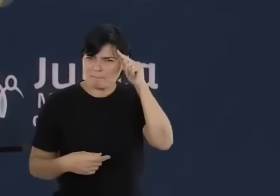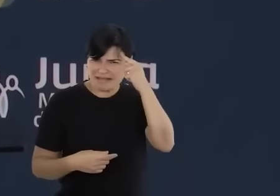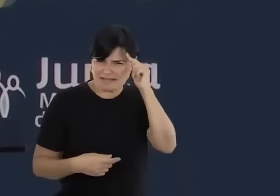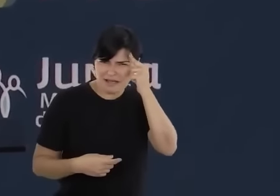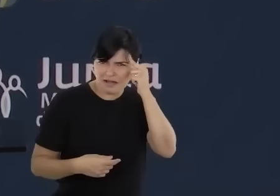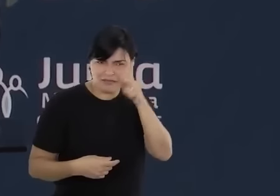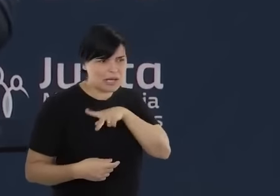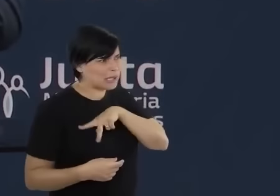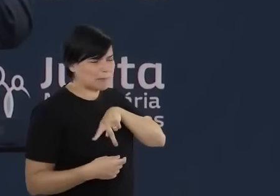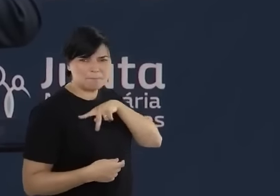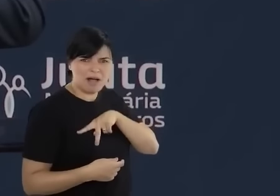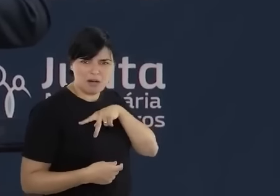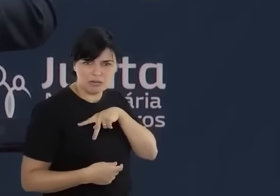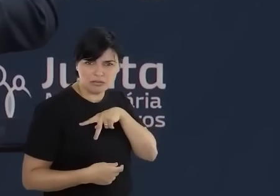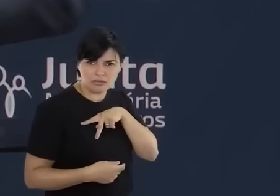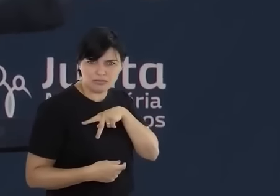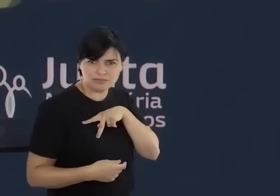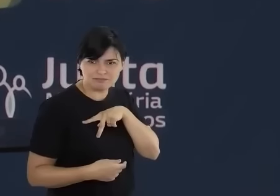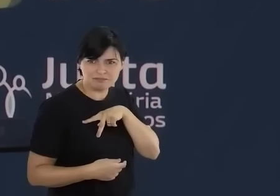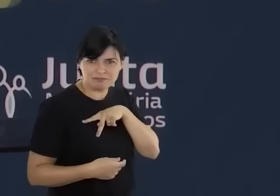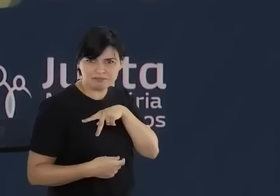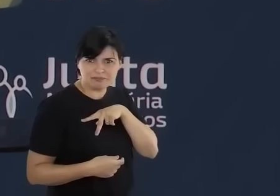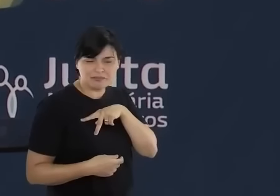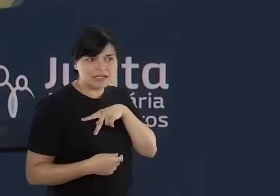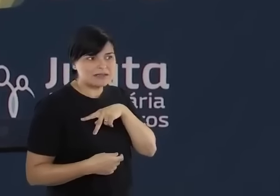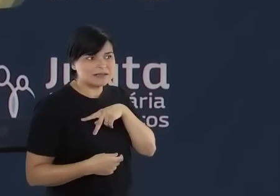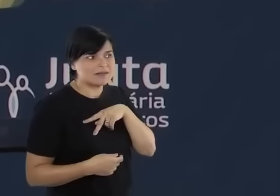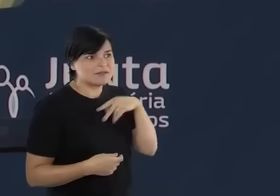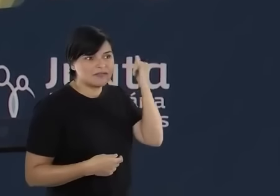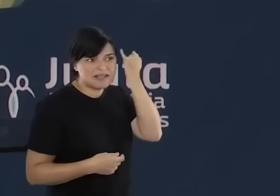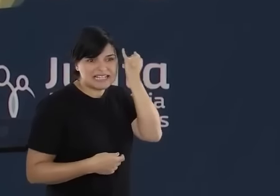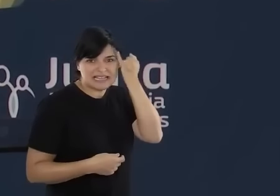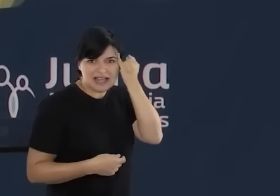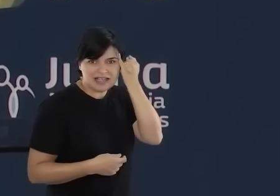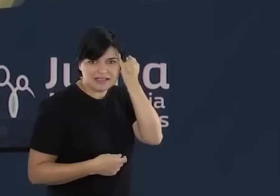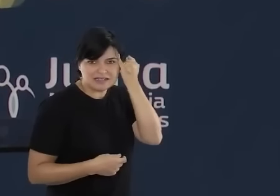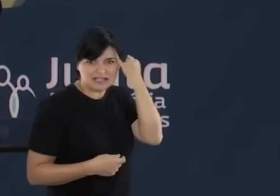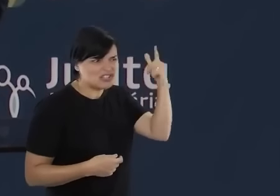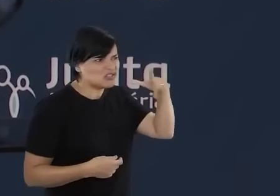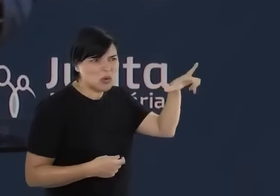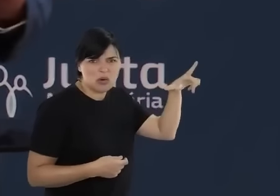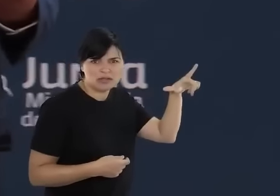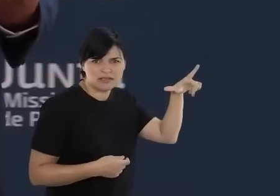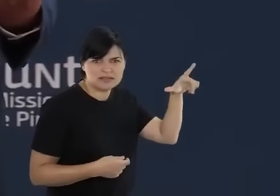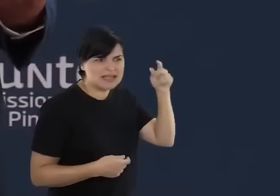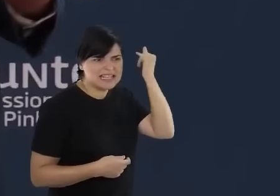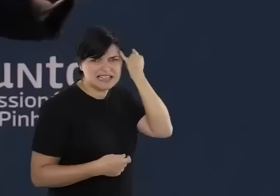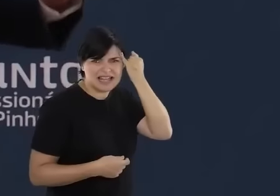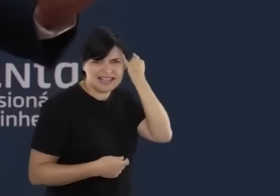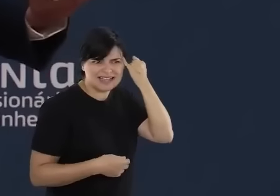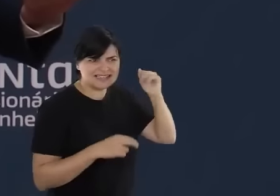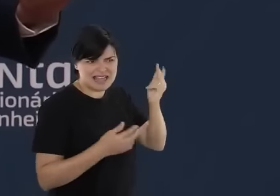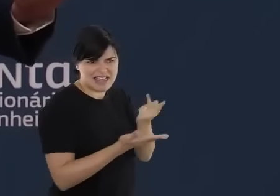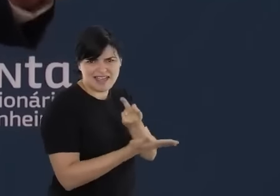um pensamento próprio que eh vomitava ideias que não eram suas acharam que esse homem era apenas